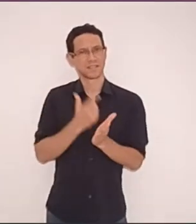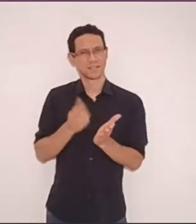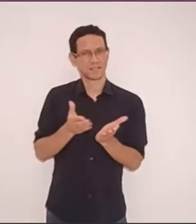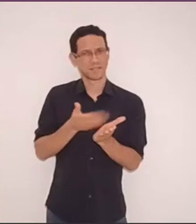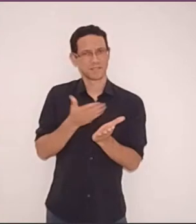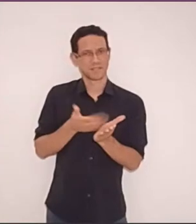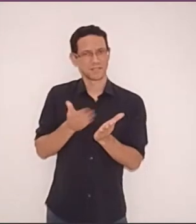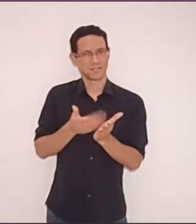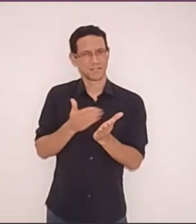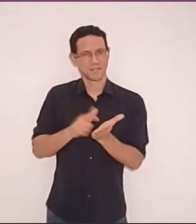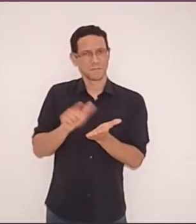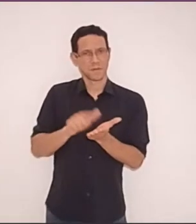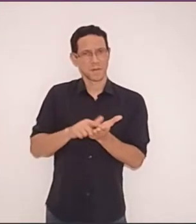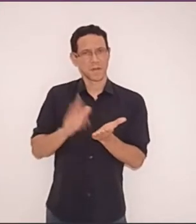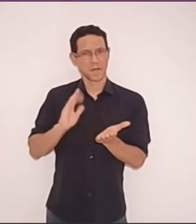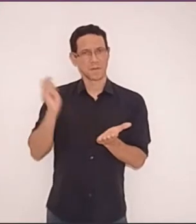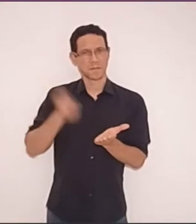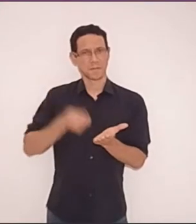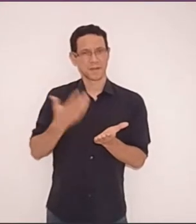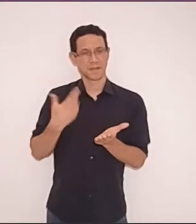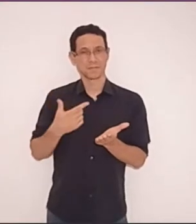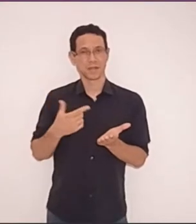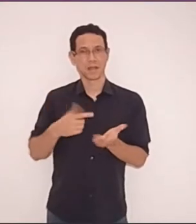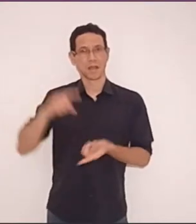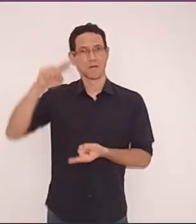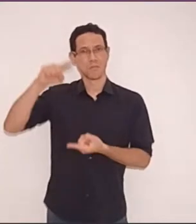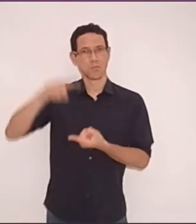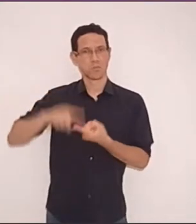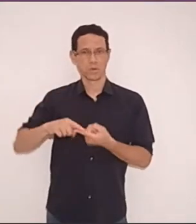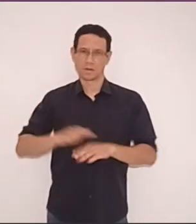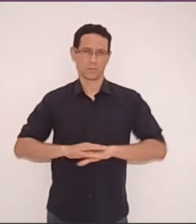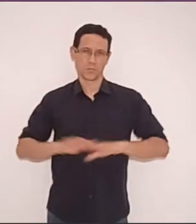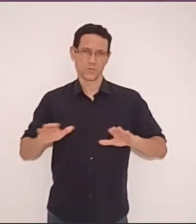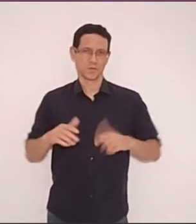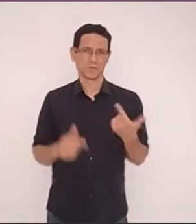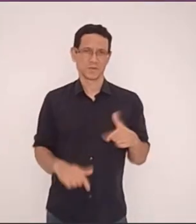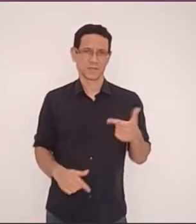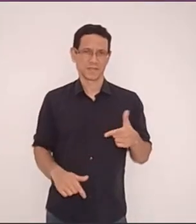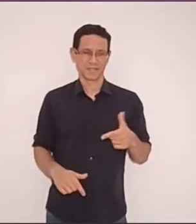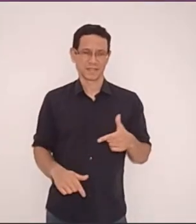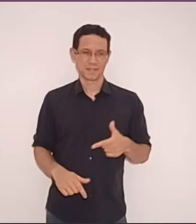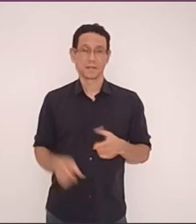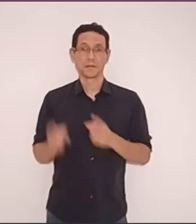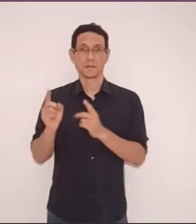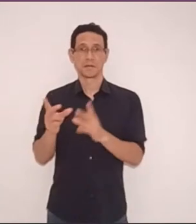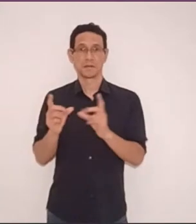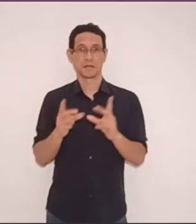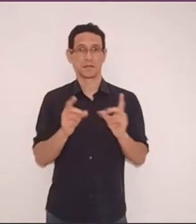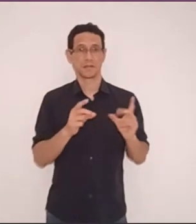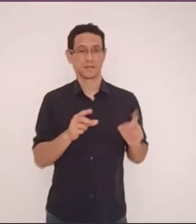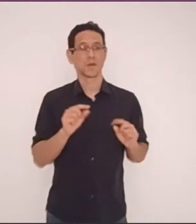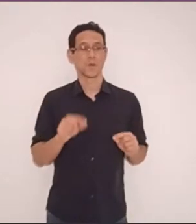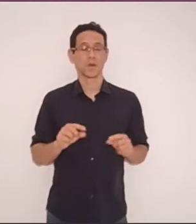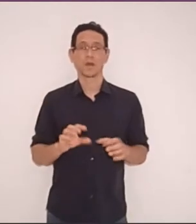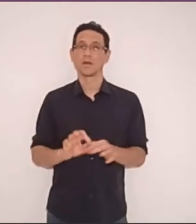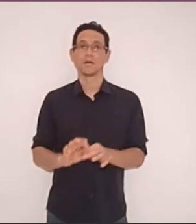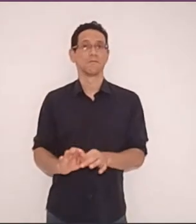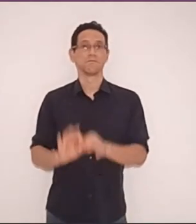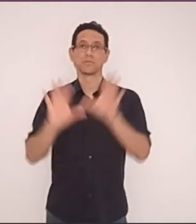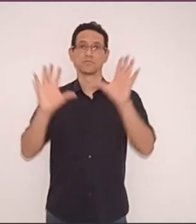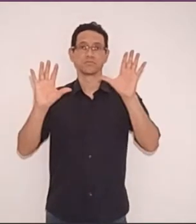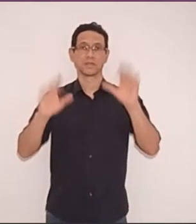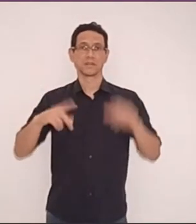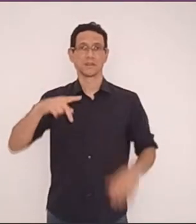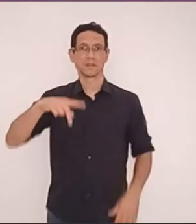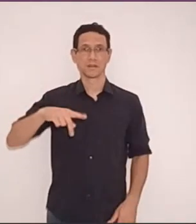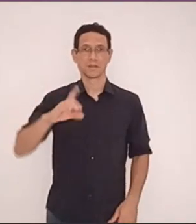mais ao mesmo tempo que eu preciso que eu vendi aqui agora ele botou não tem mais ok mesmo tempo que eu vinha físico primeiro disponibilizei em PDF